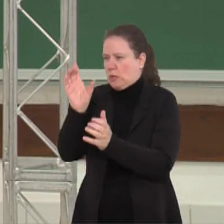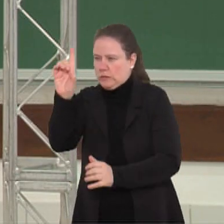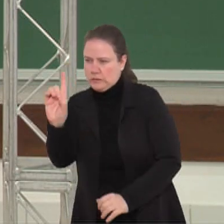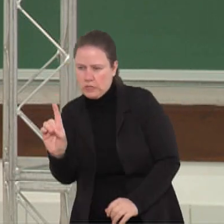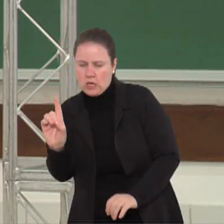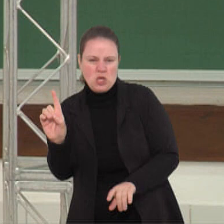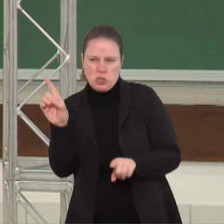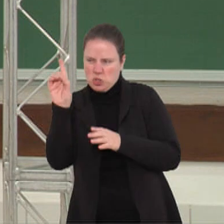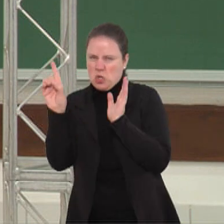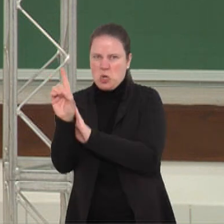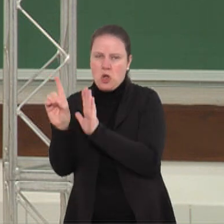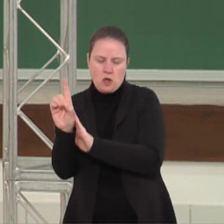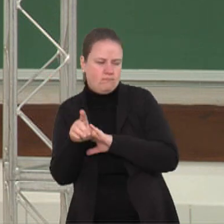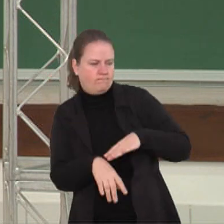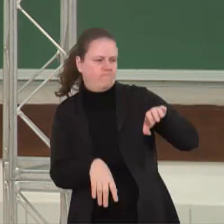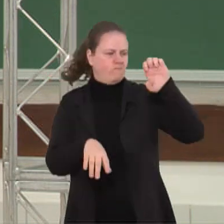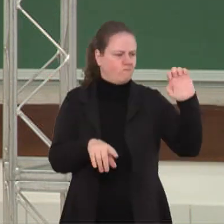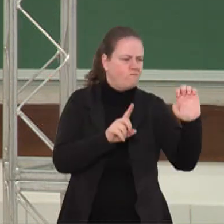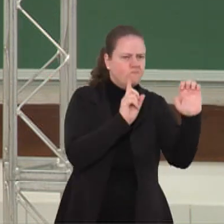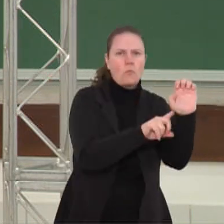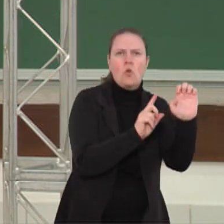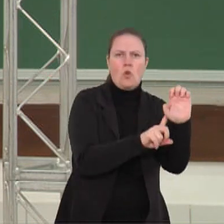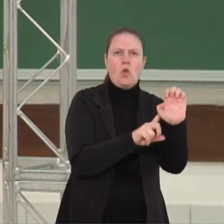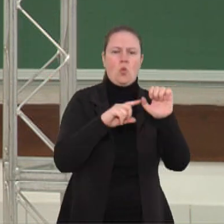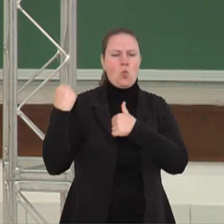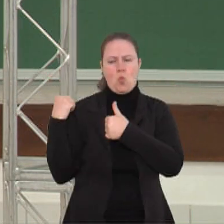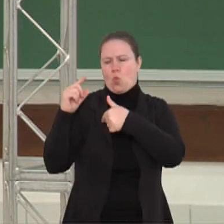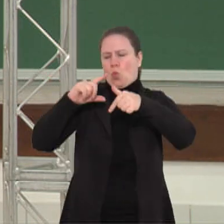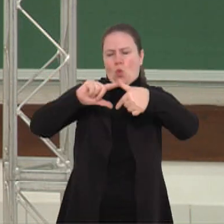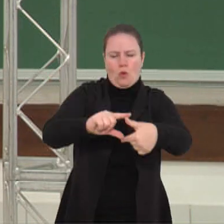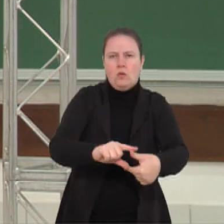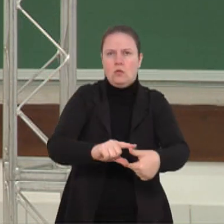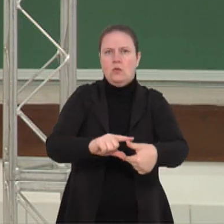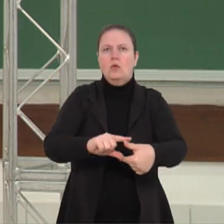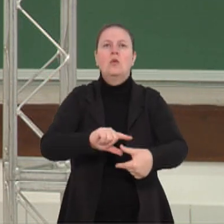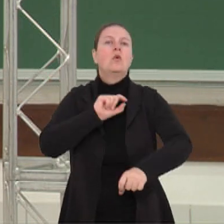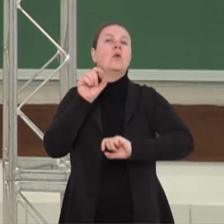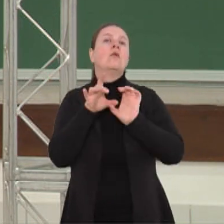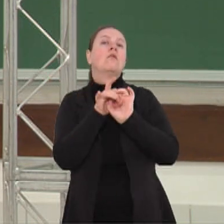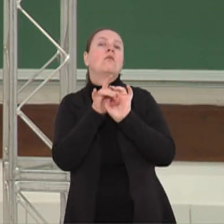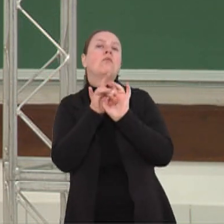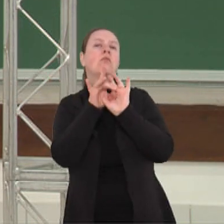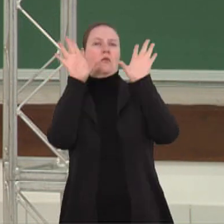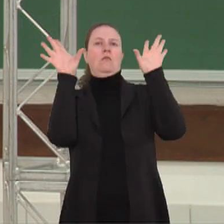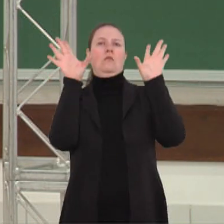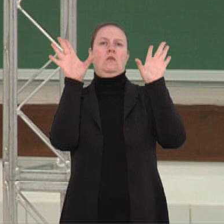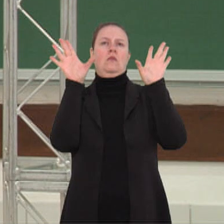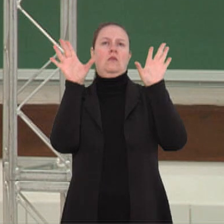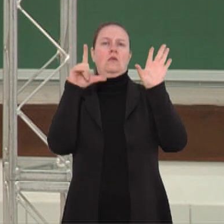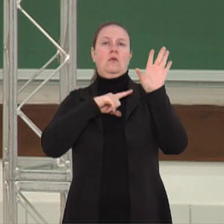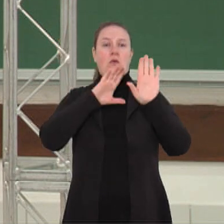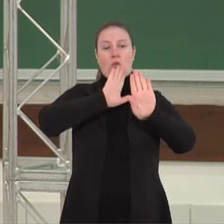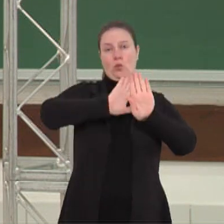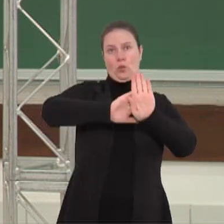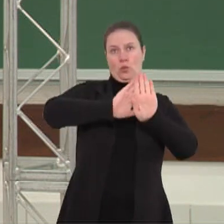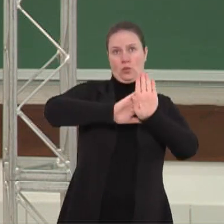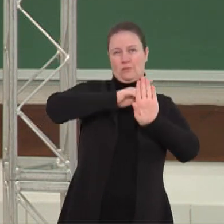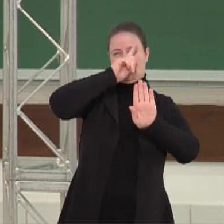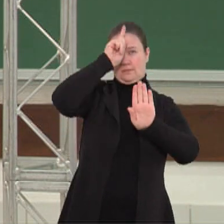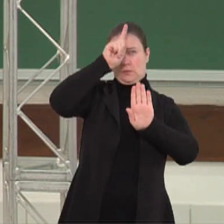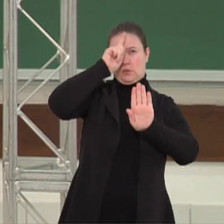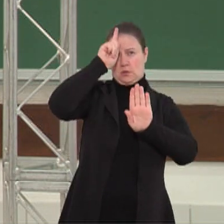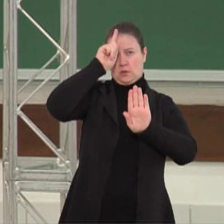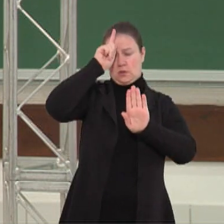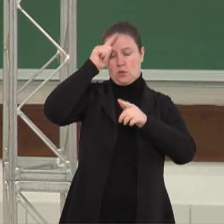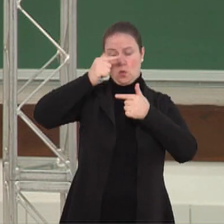de esquerda, quem que é conservador, quem é liberal. Tudo isso é ideologia.